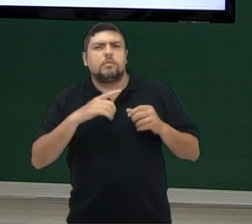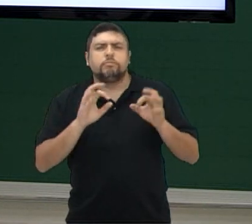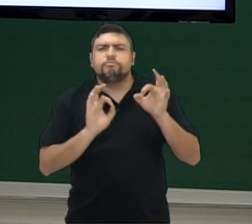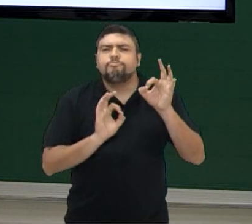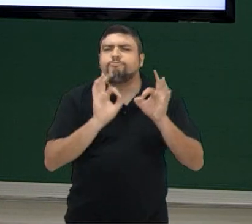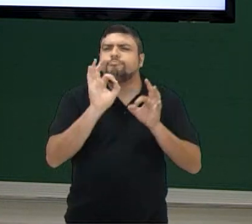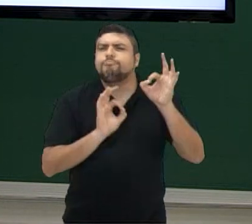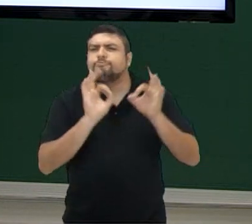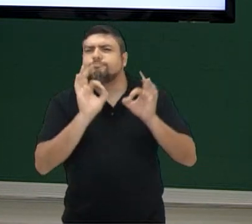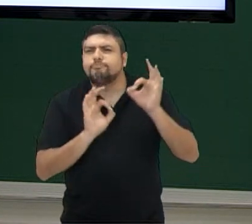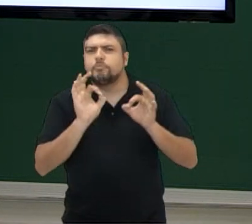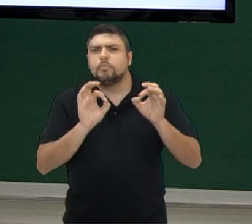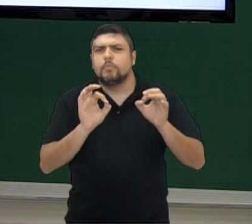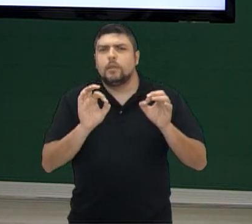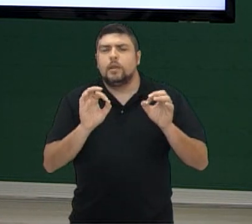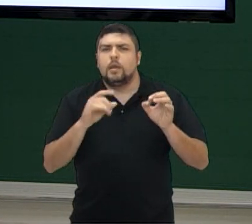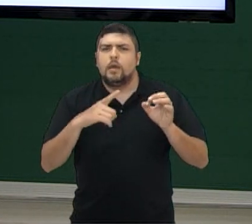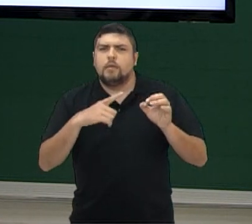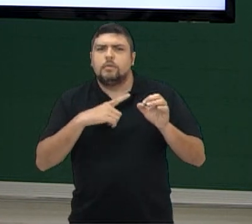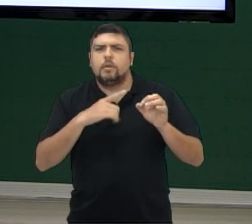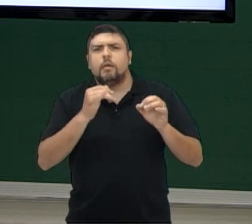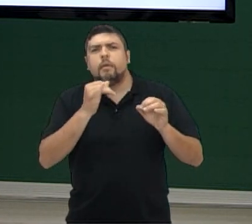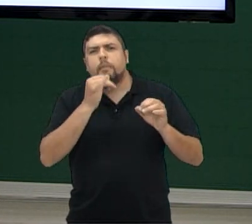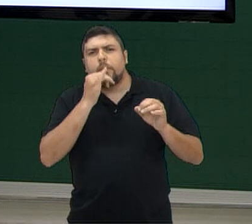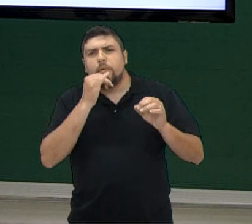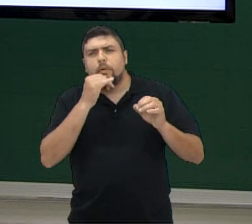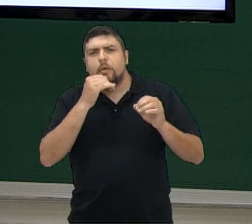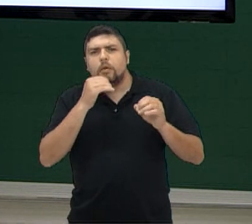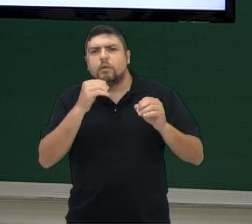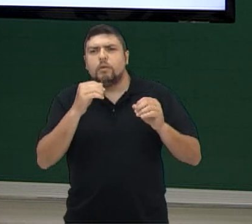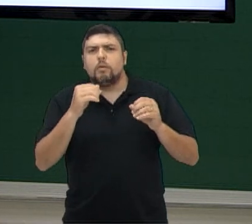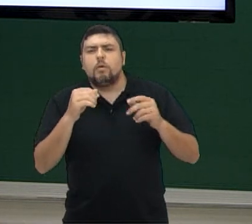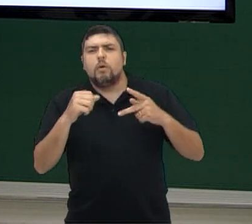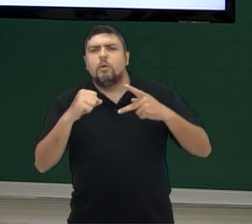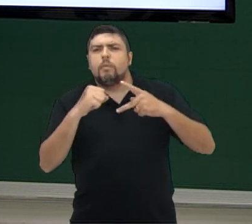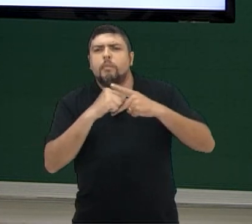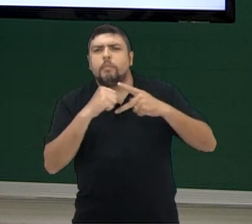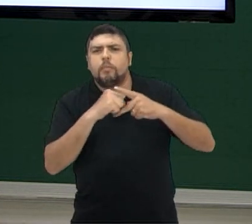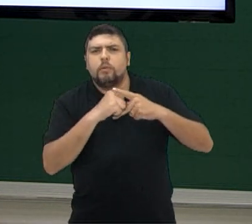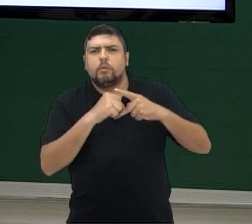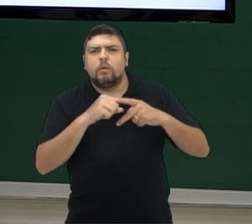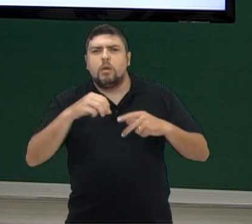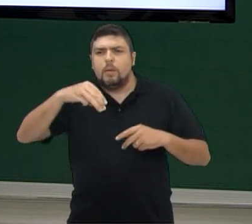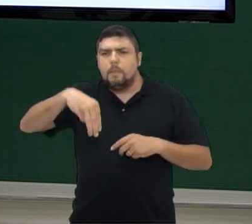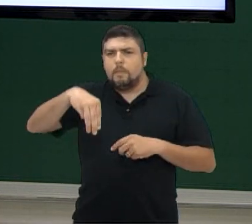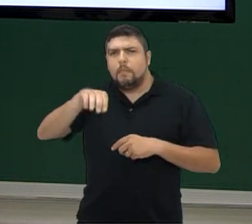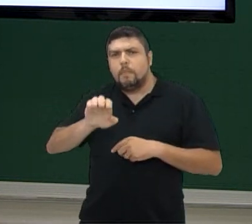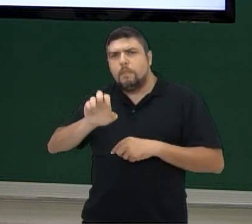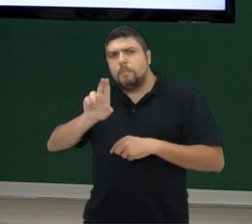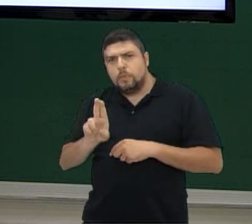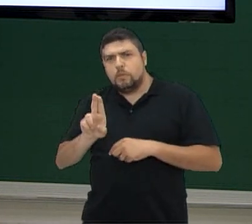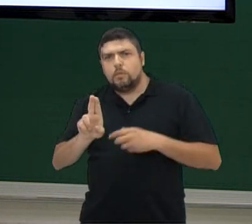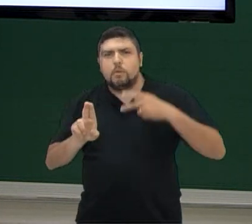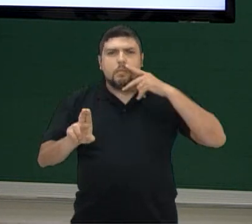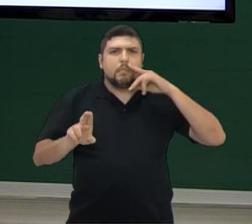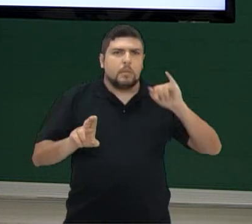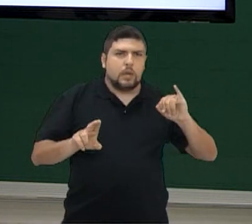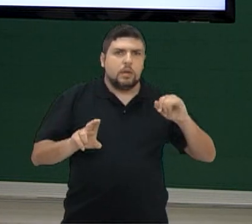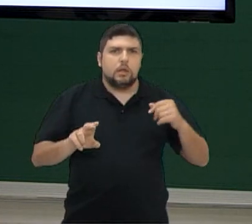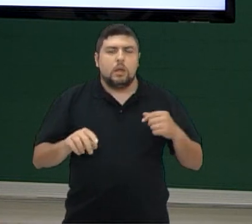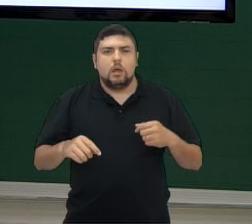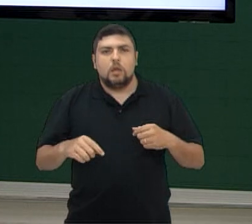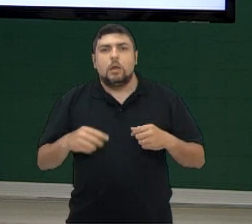pronome feminino está sendo utilizado no lugar do pronome masculino ali, ao invés de meu pai, né? Ele colocou eu ajudo a